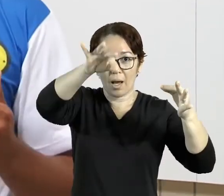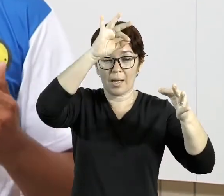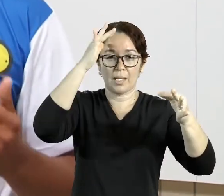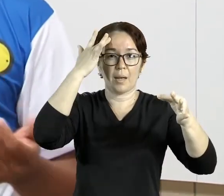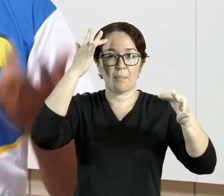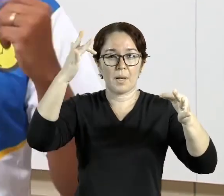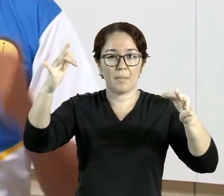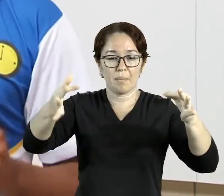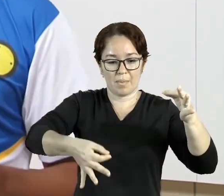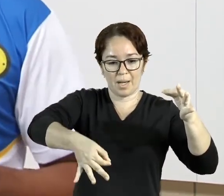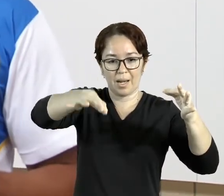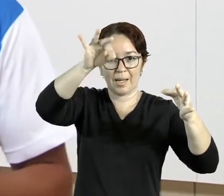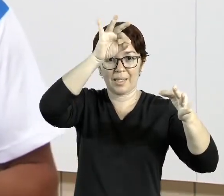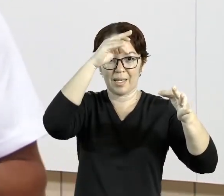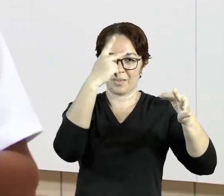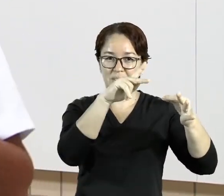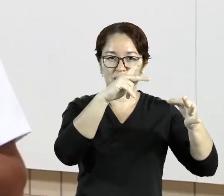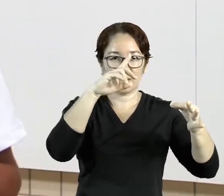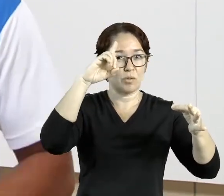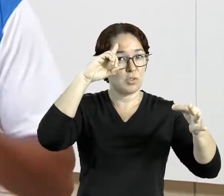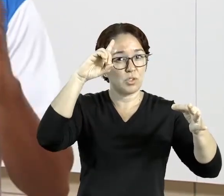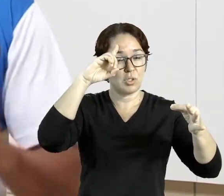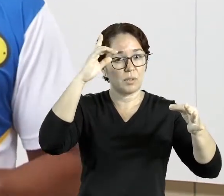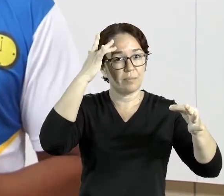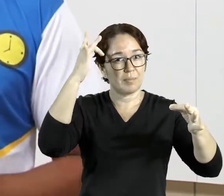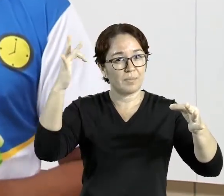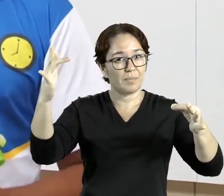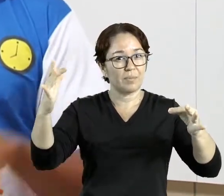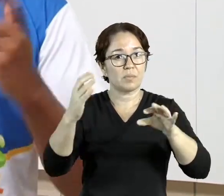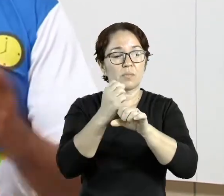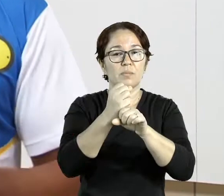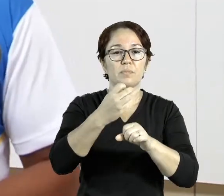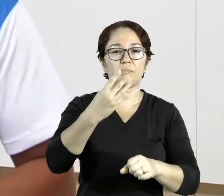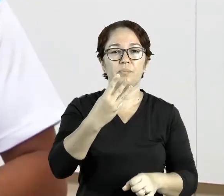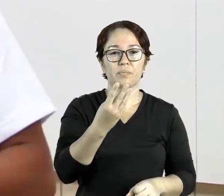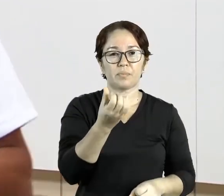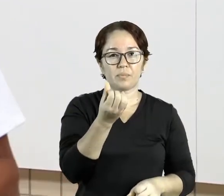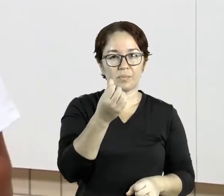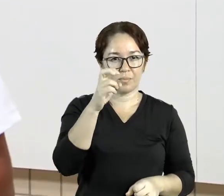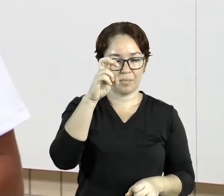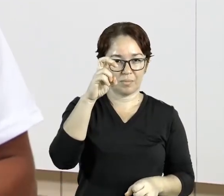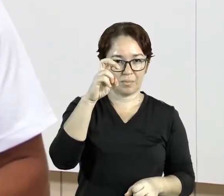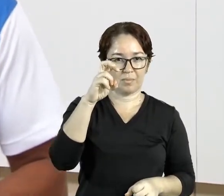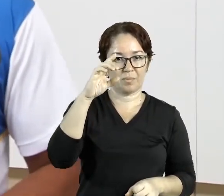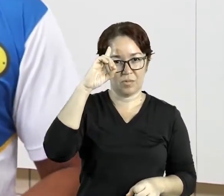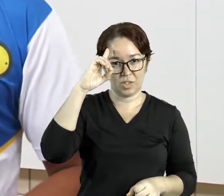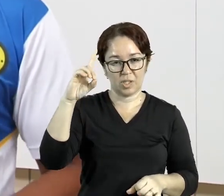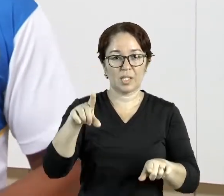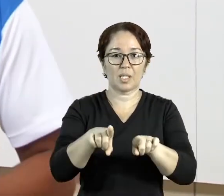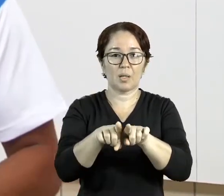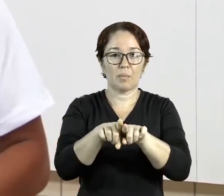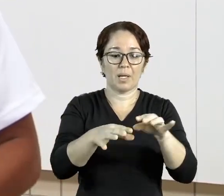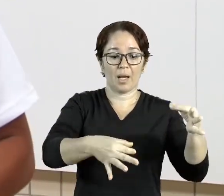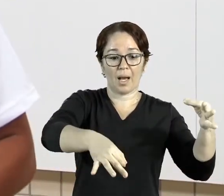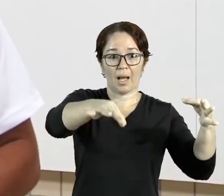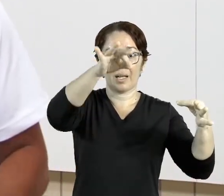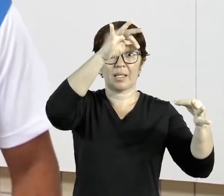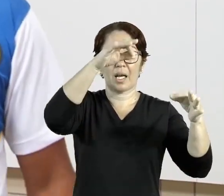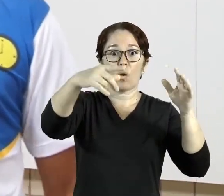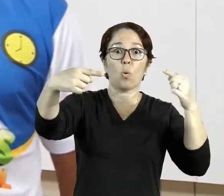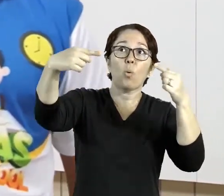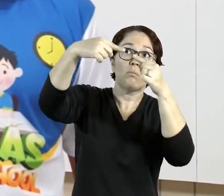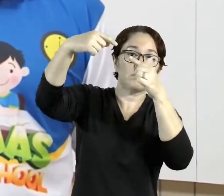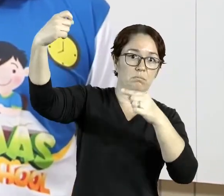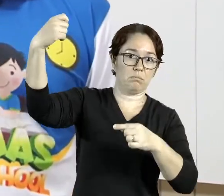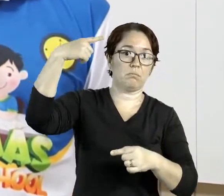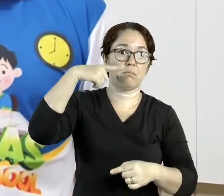dias, Os maias tinham um calendário religioso e também tinham um calendário solar, beleza? Bom, os maias acreditavam que o mundo